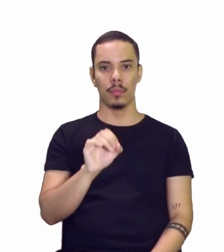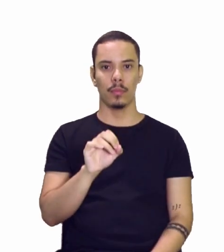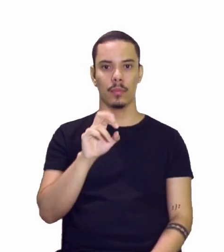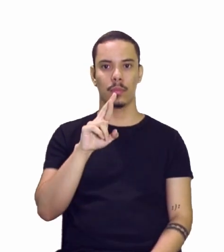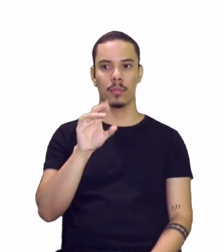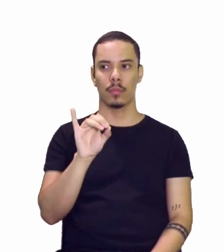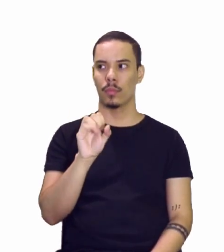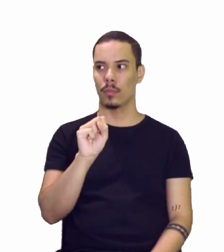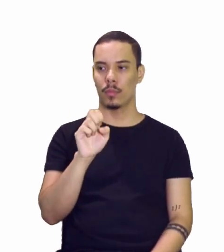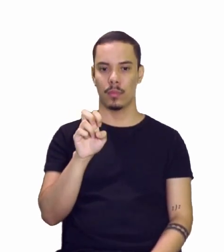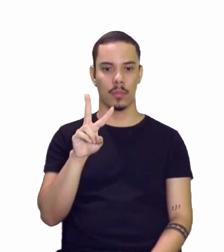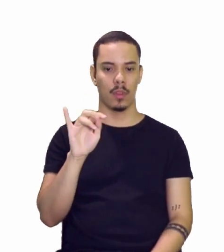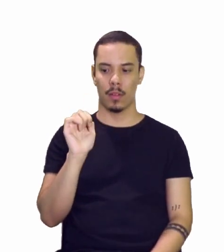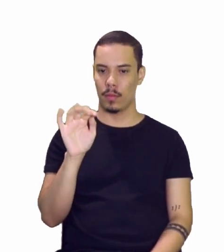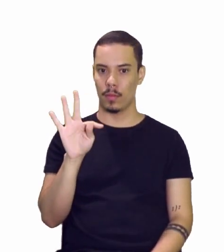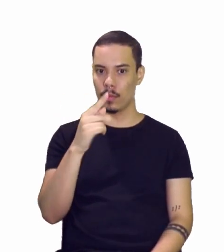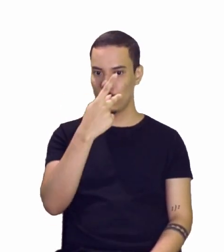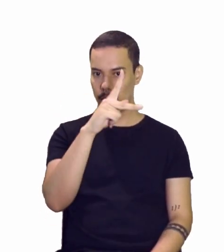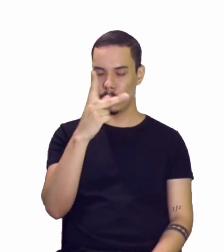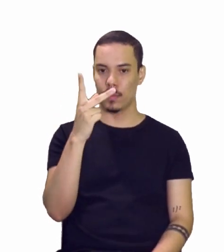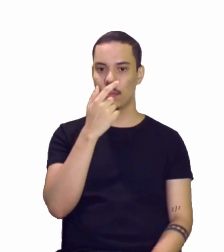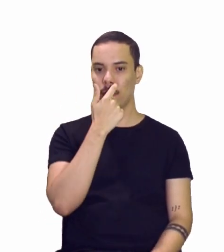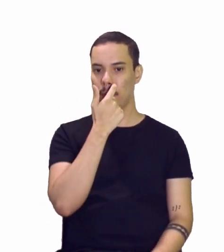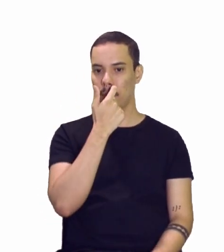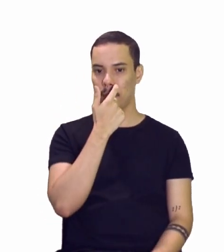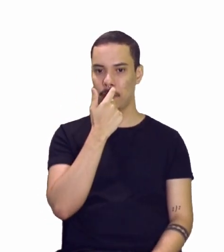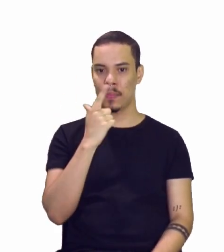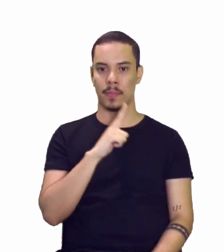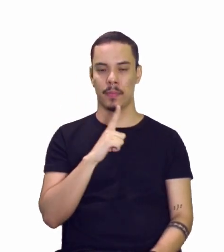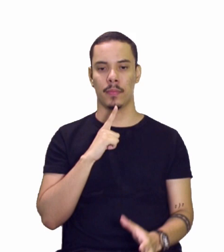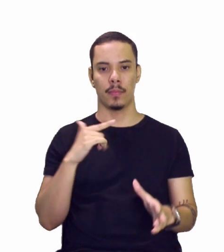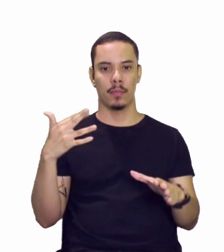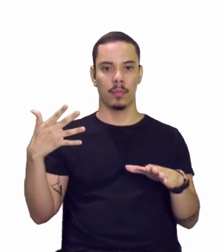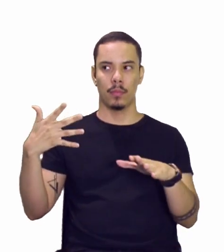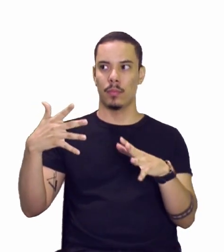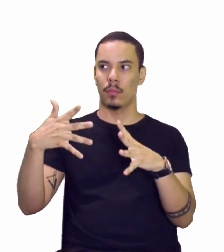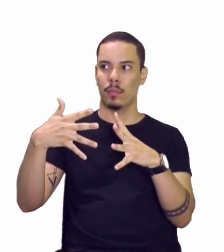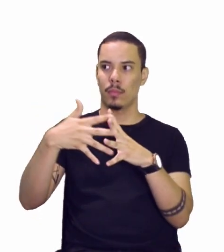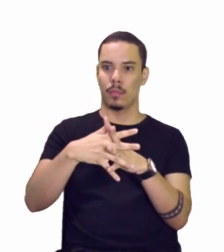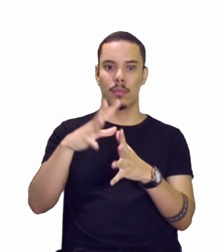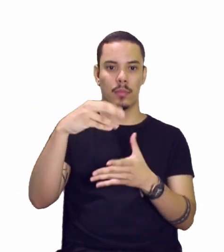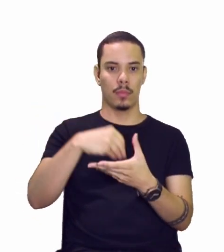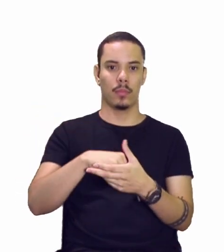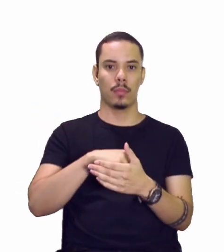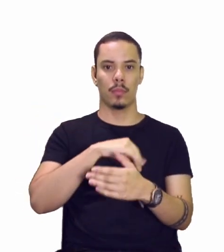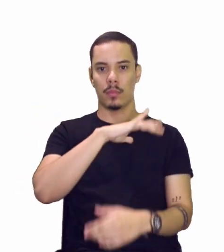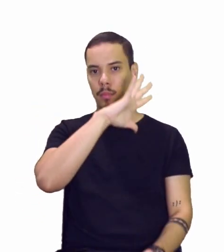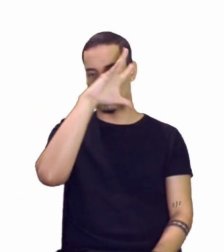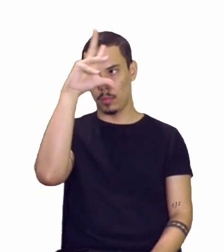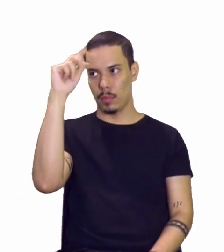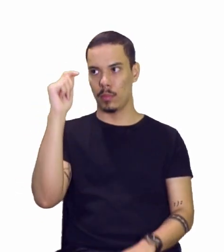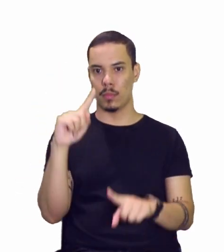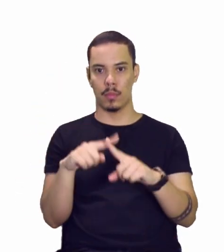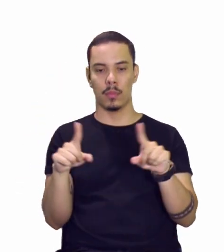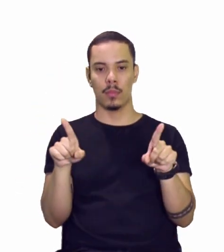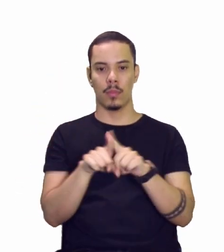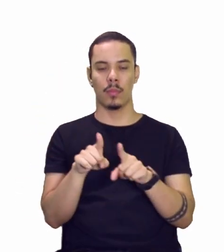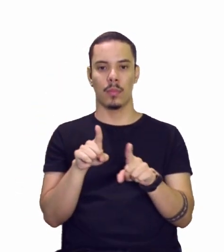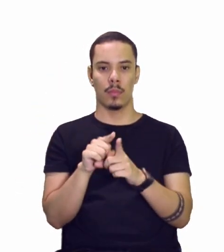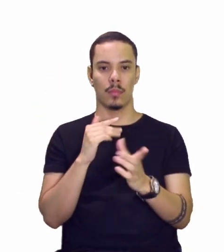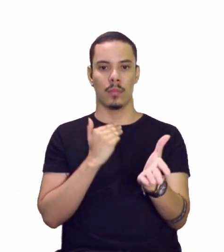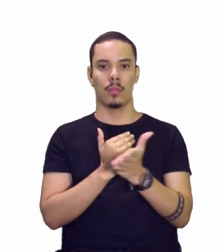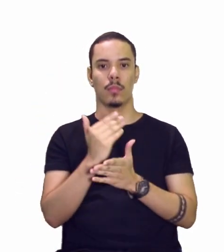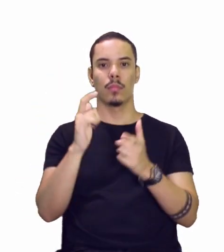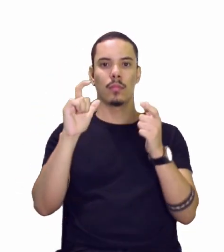Roosevelt, tá? Descendo lá para dentro do Amazonas, mas também nasce em